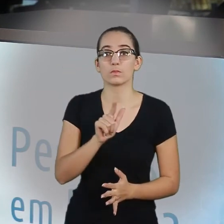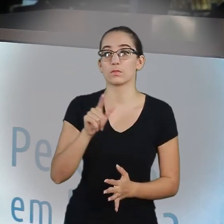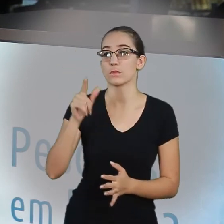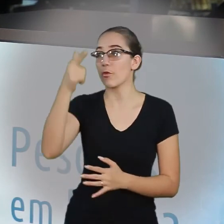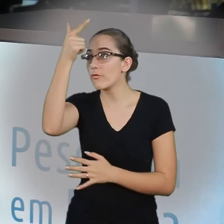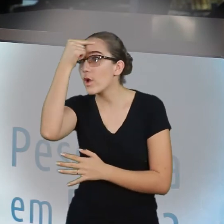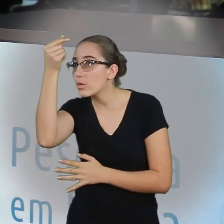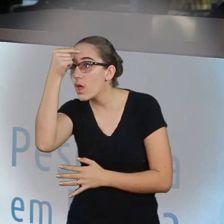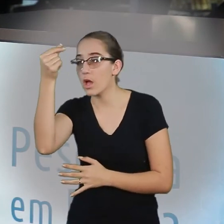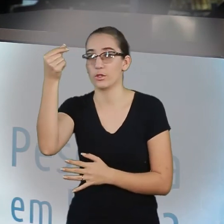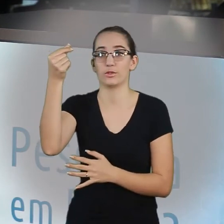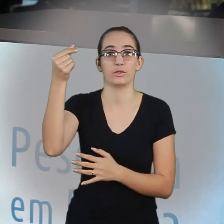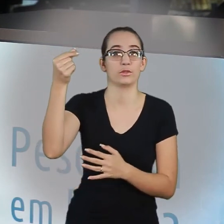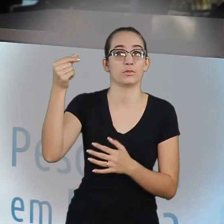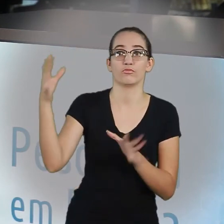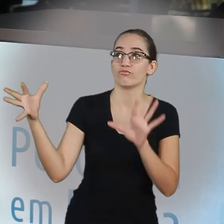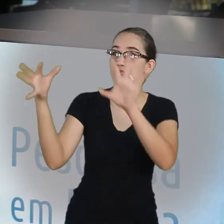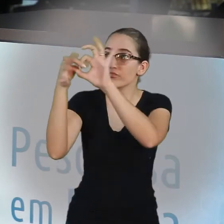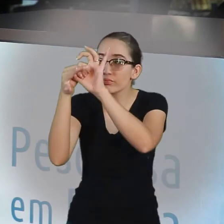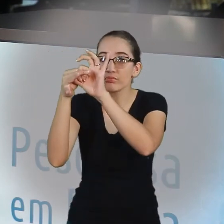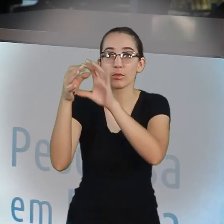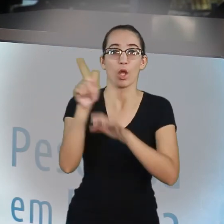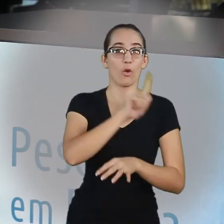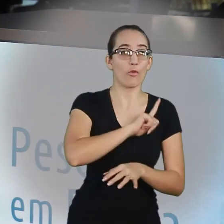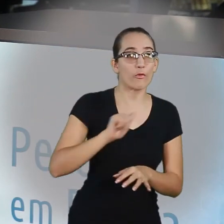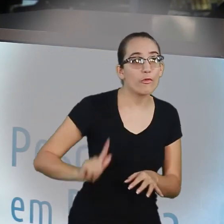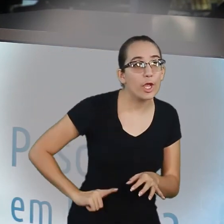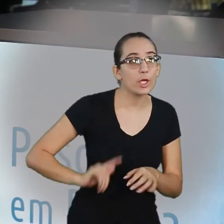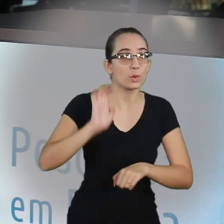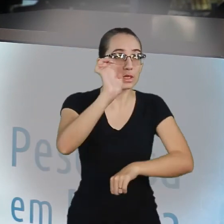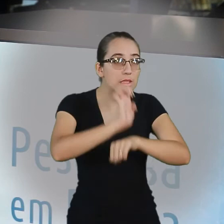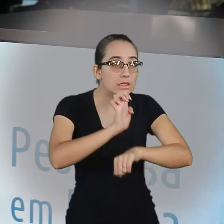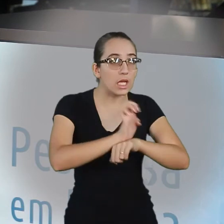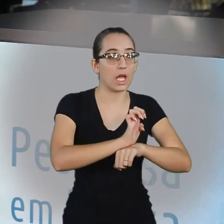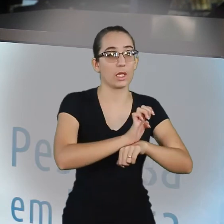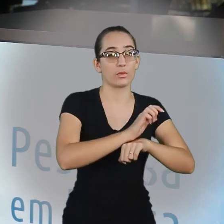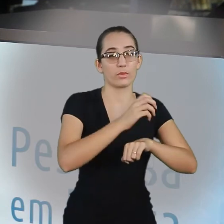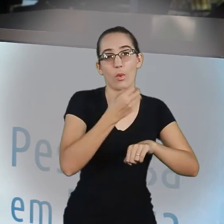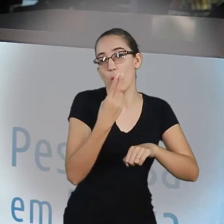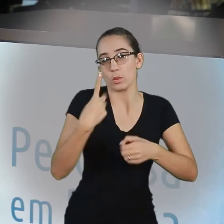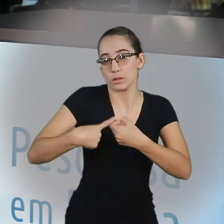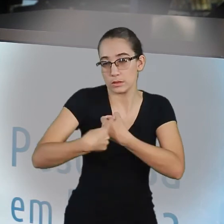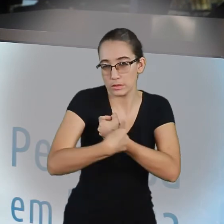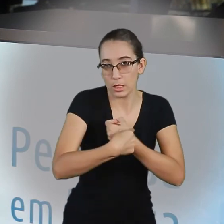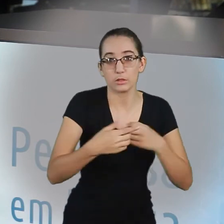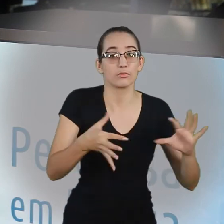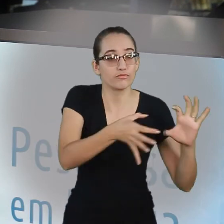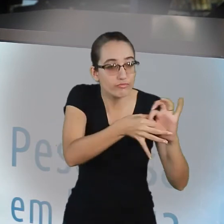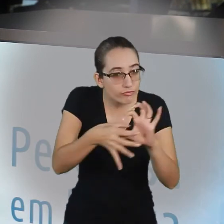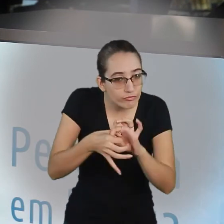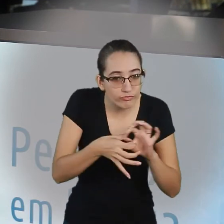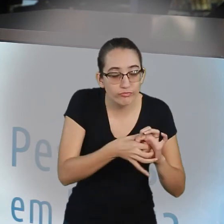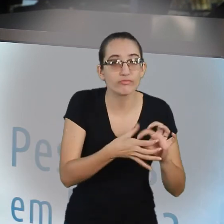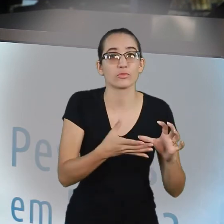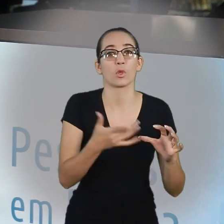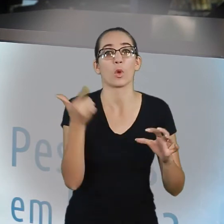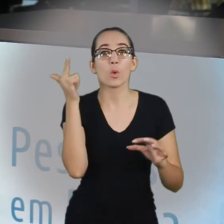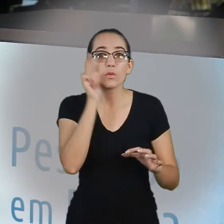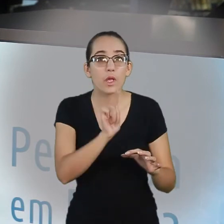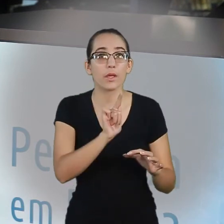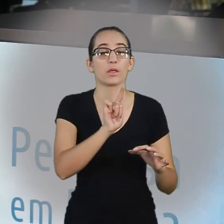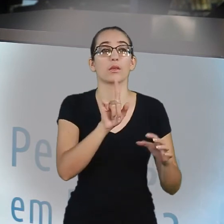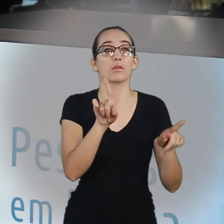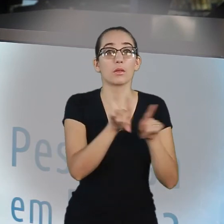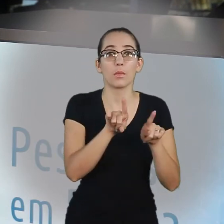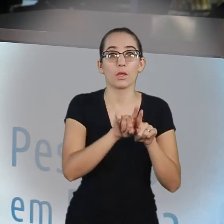os empreendedores, entre os governos, tanto o governo estadual quanto os governos locais e a sociedade, se nós articularmos essa rede de inovação